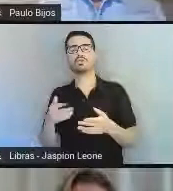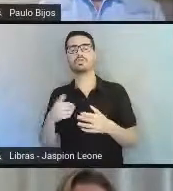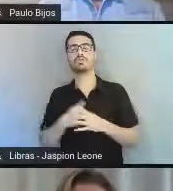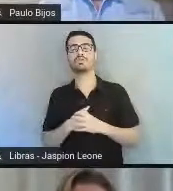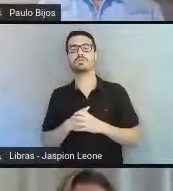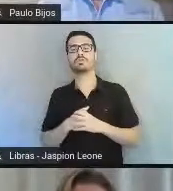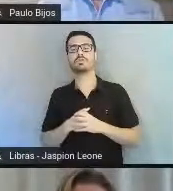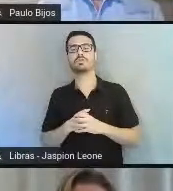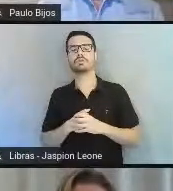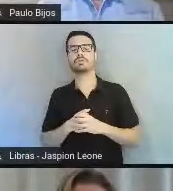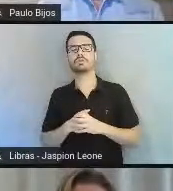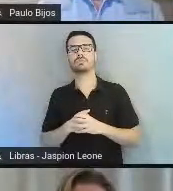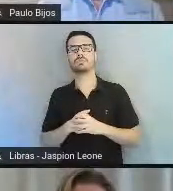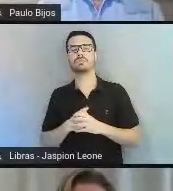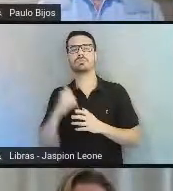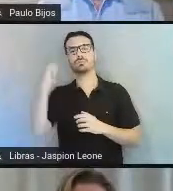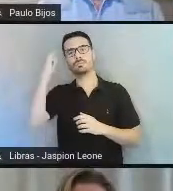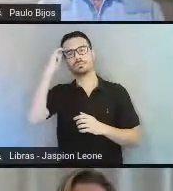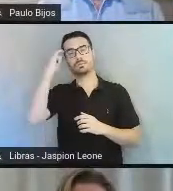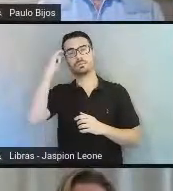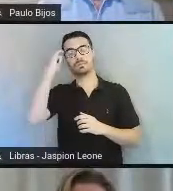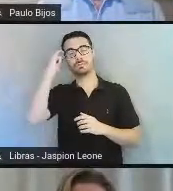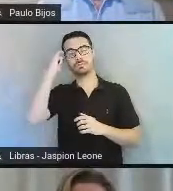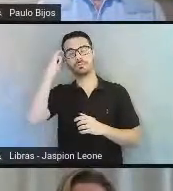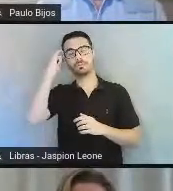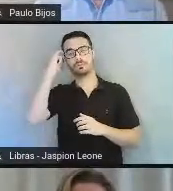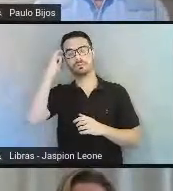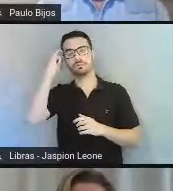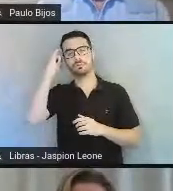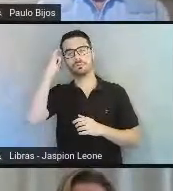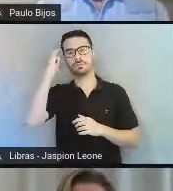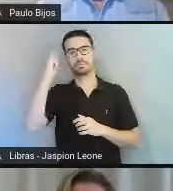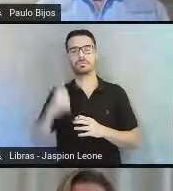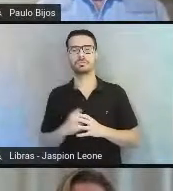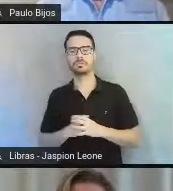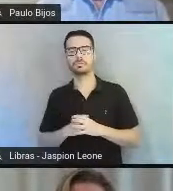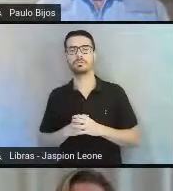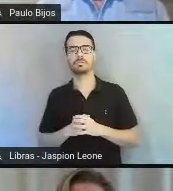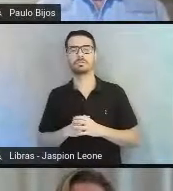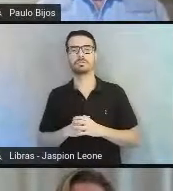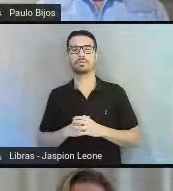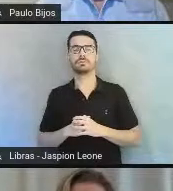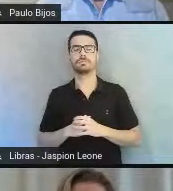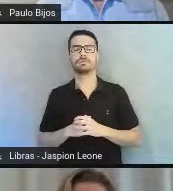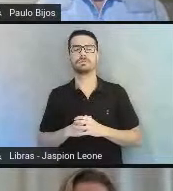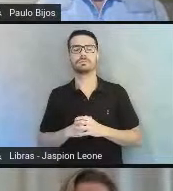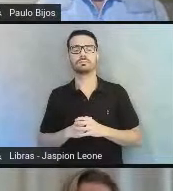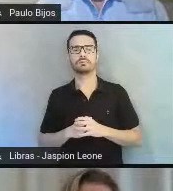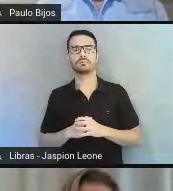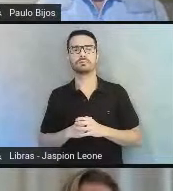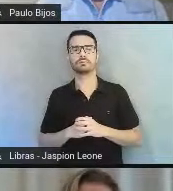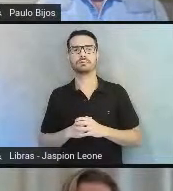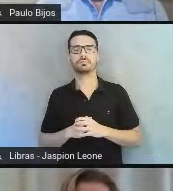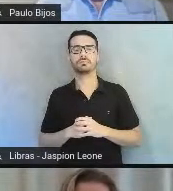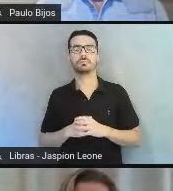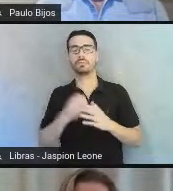eu compartilho, como que eu ando com os slides aqui. Pronto.